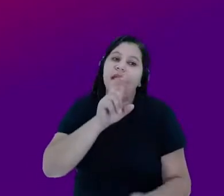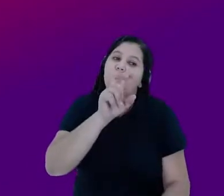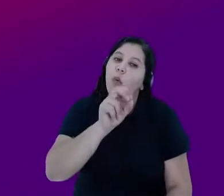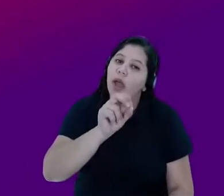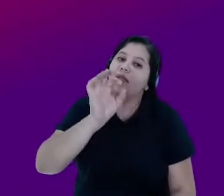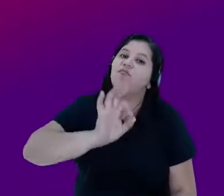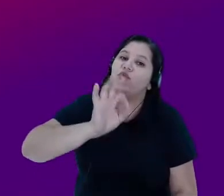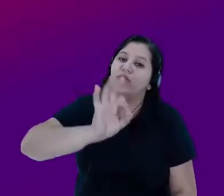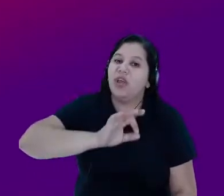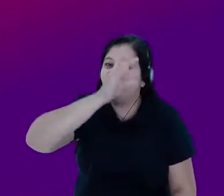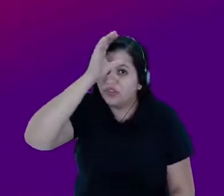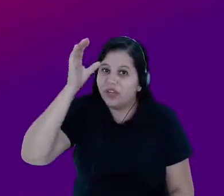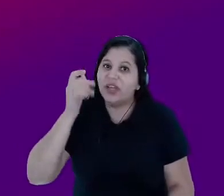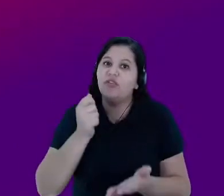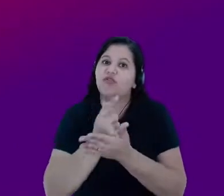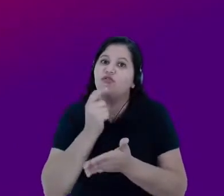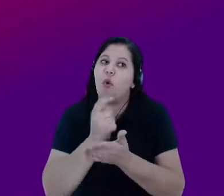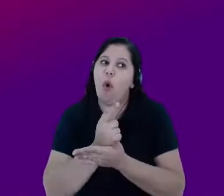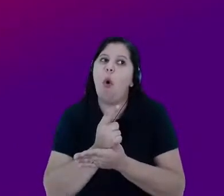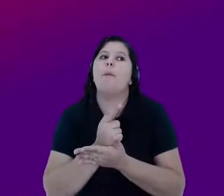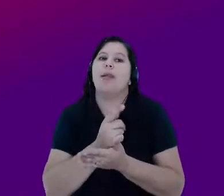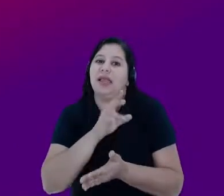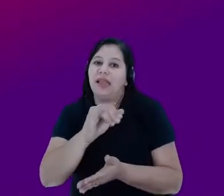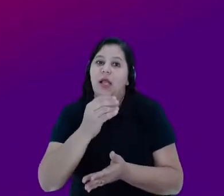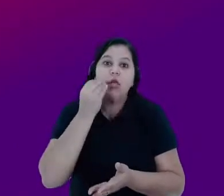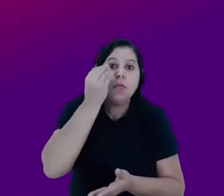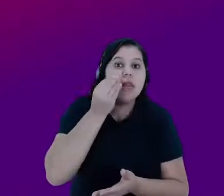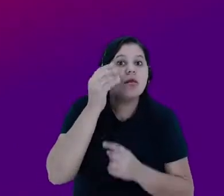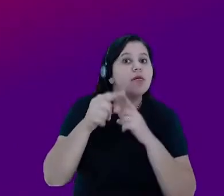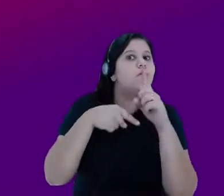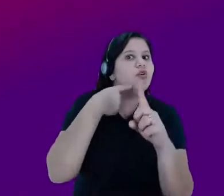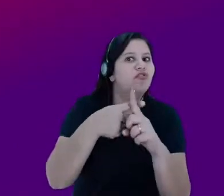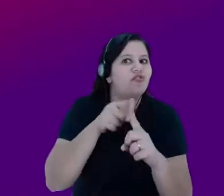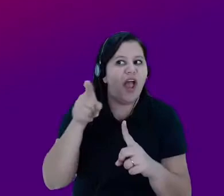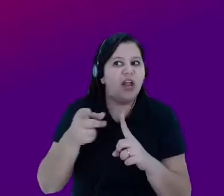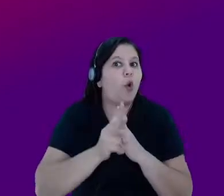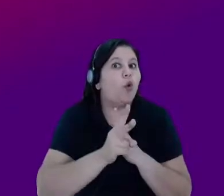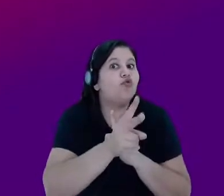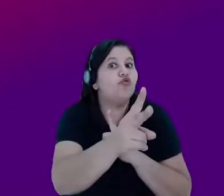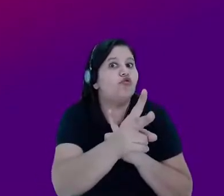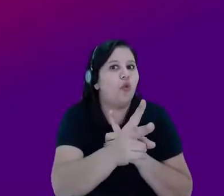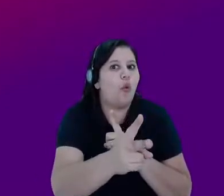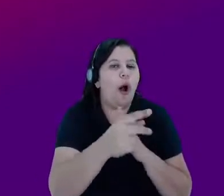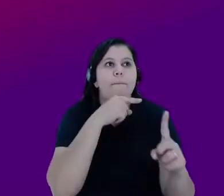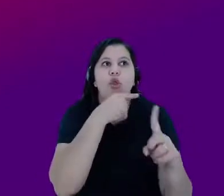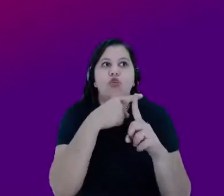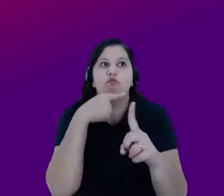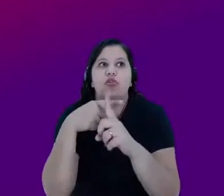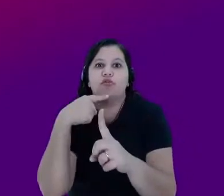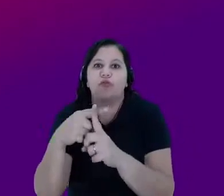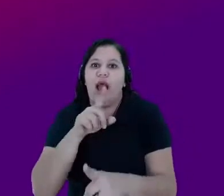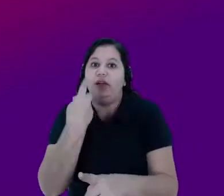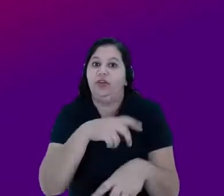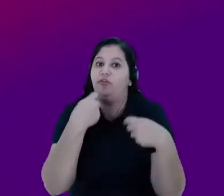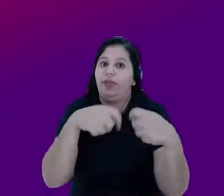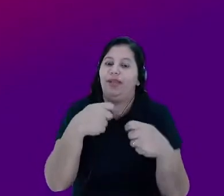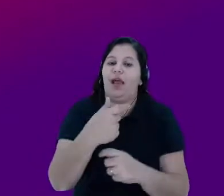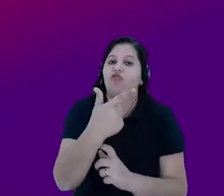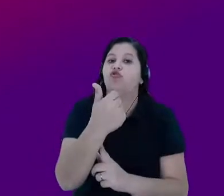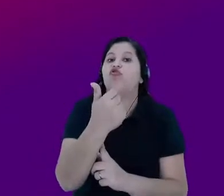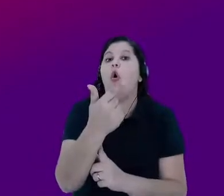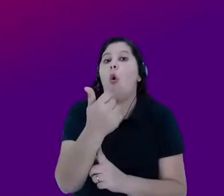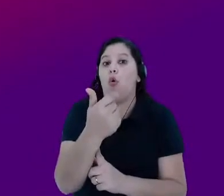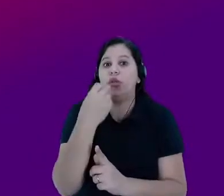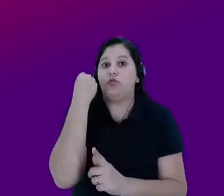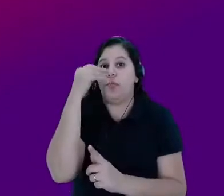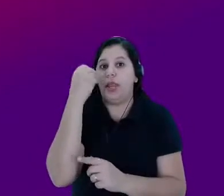muito mais frequência depois de uma experiência positiva. A gente precisa de 12 experiências positivas, né, para compensar uma